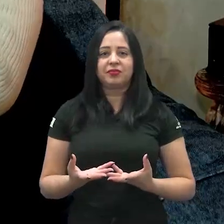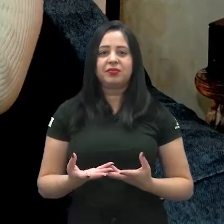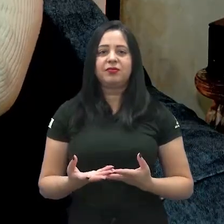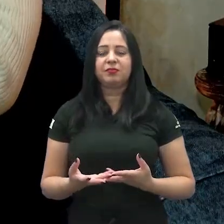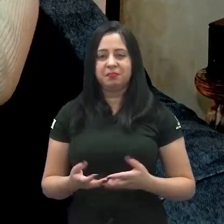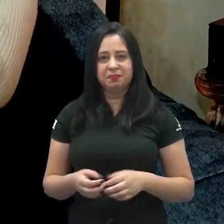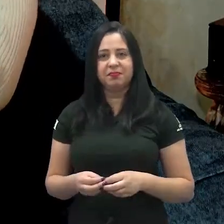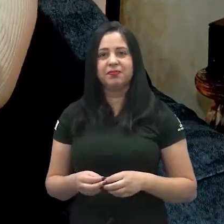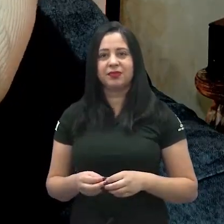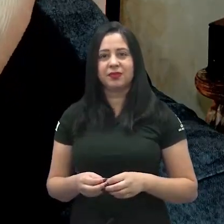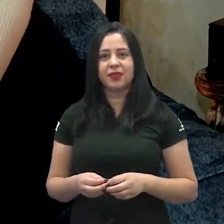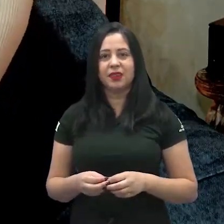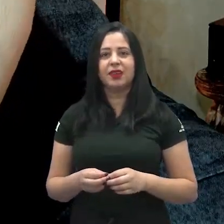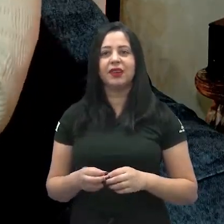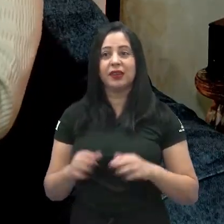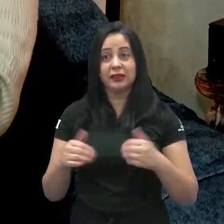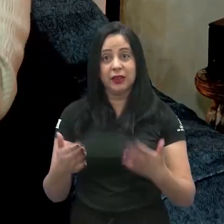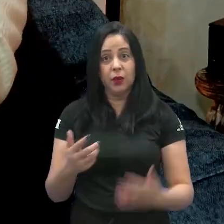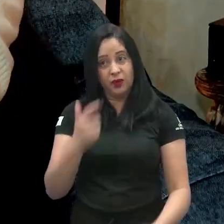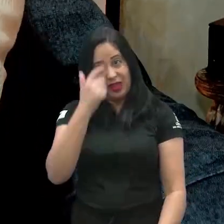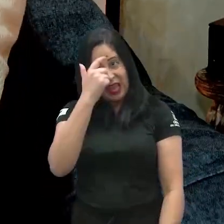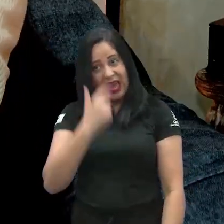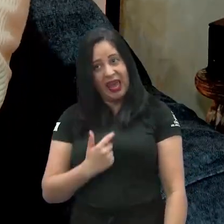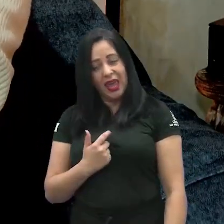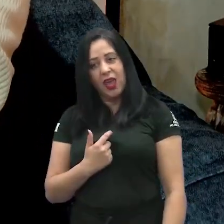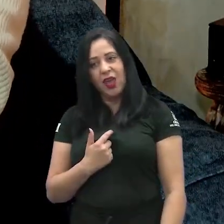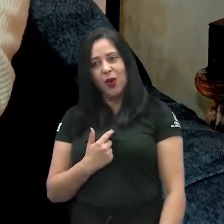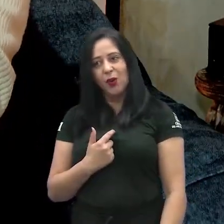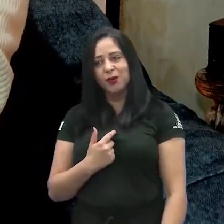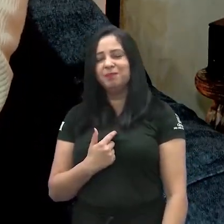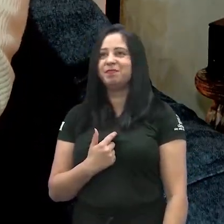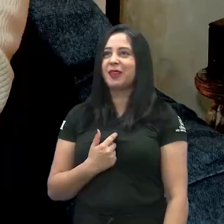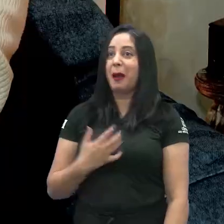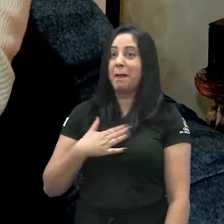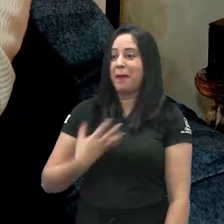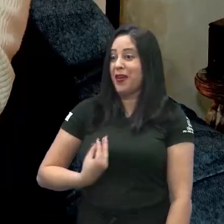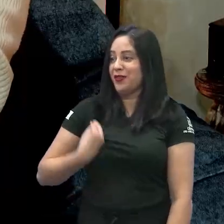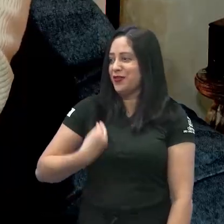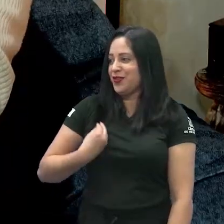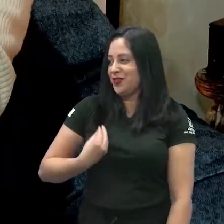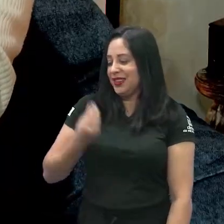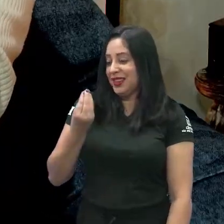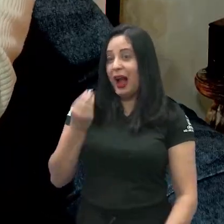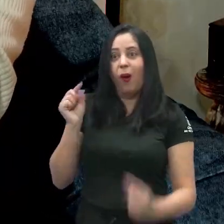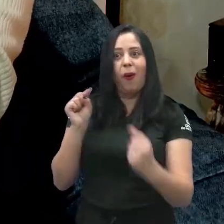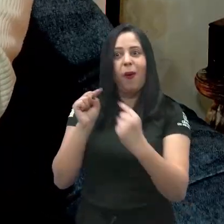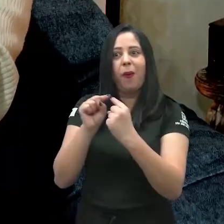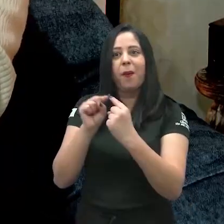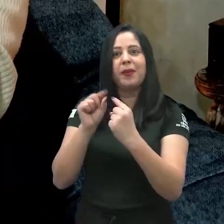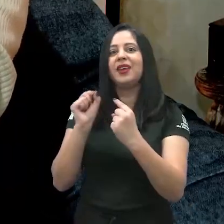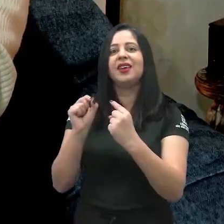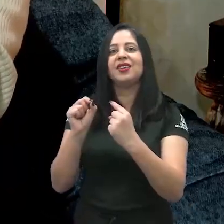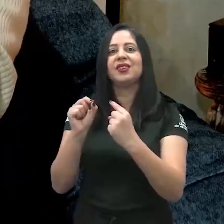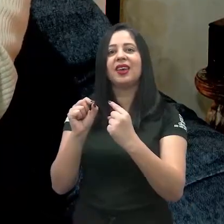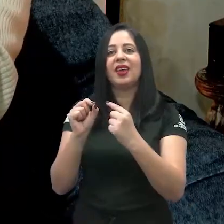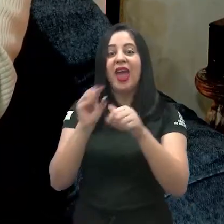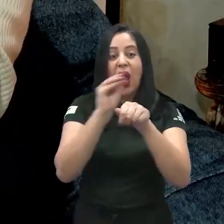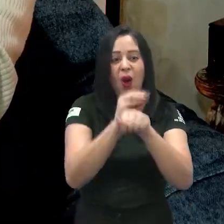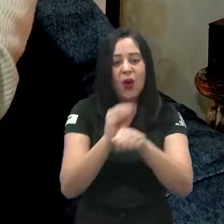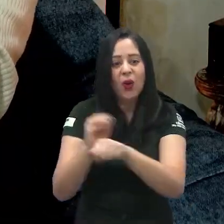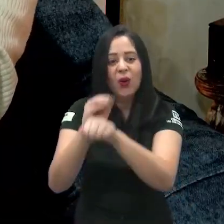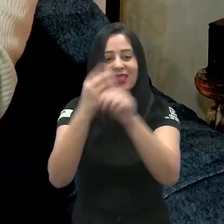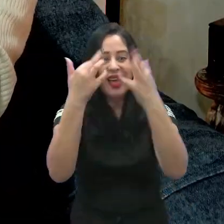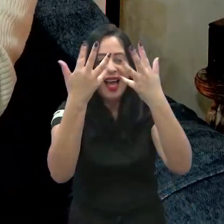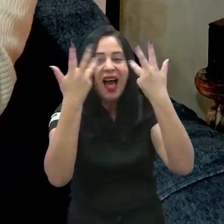E a forma com a qual eu mais me senti vivo em todos esses anos da minha vida foi através do cuidado com os